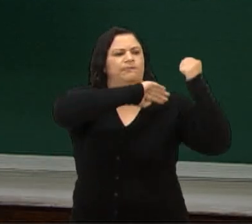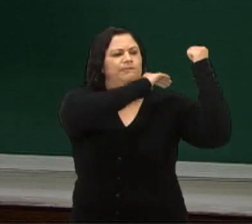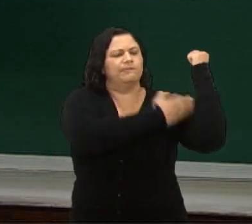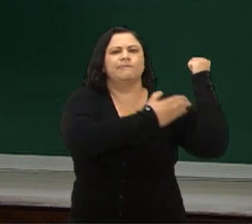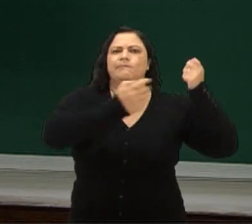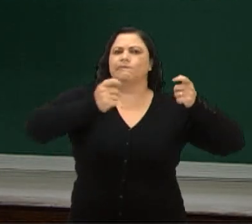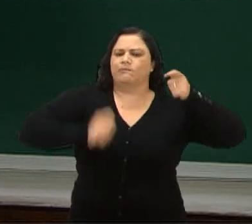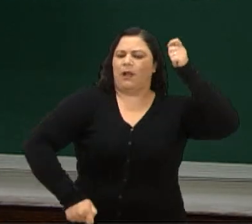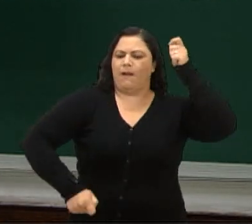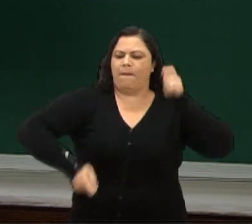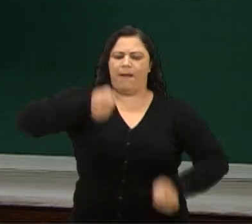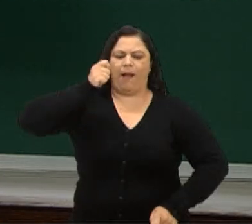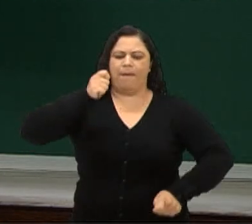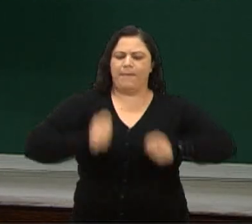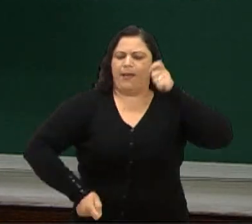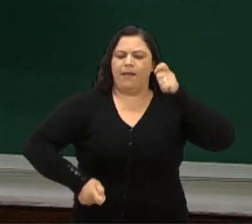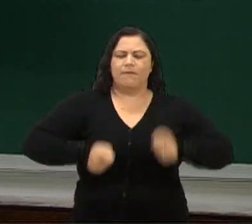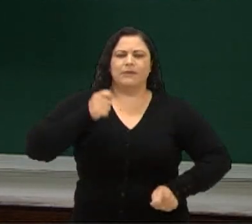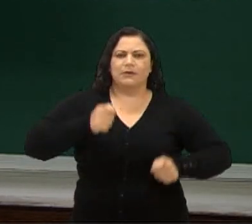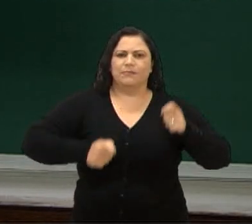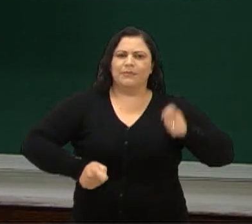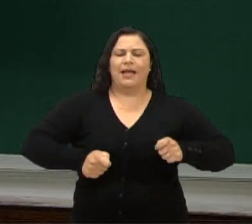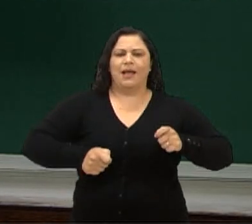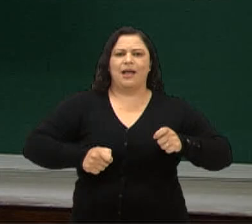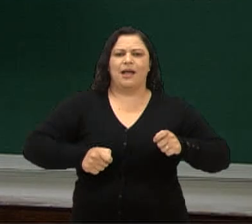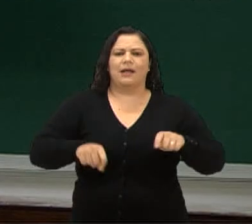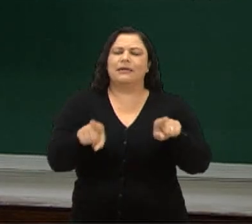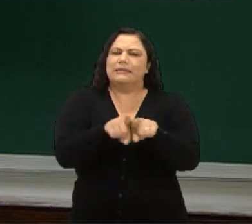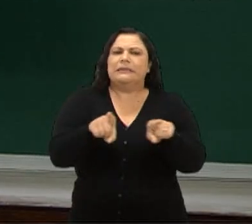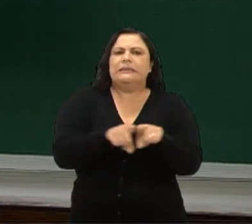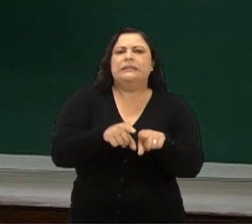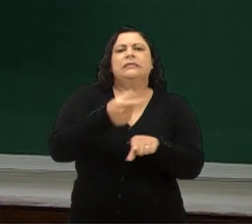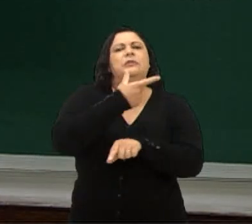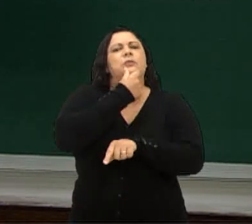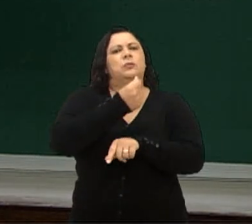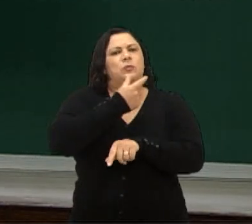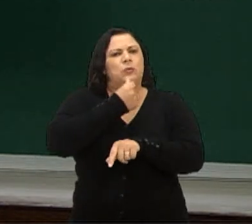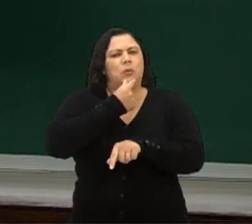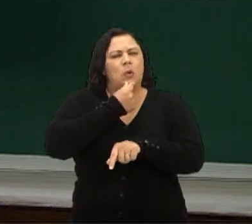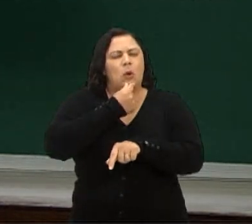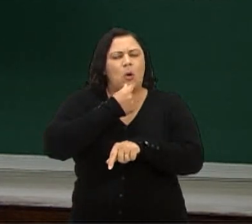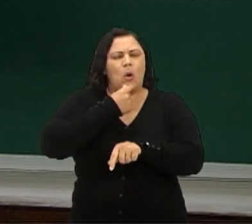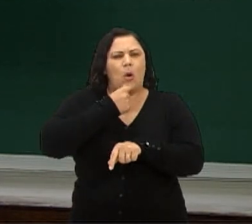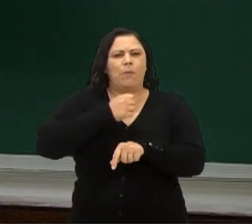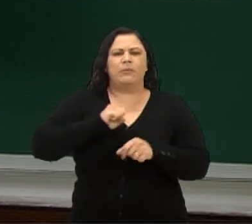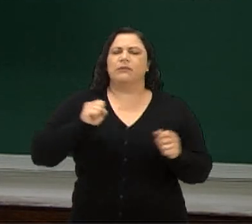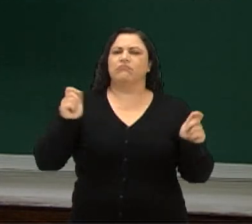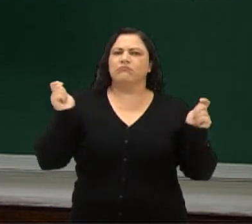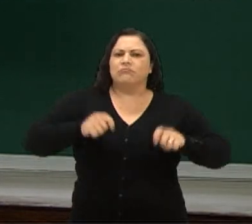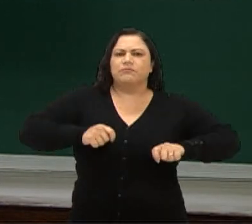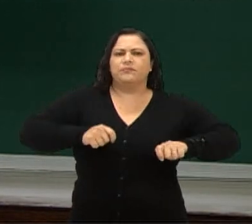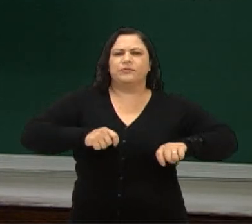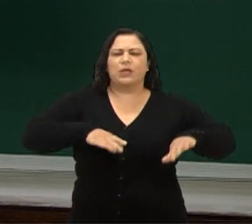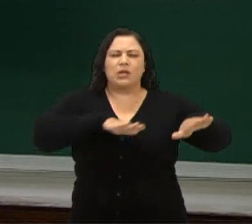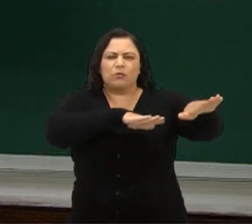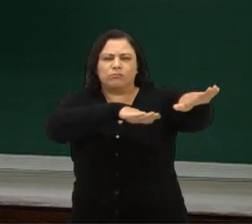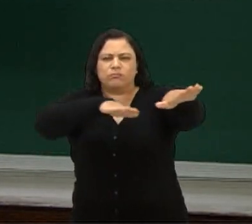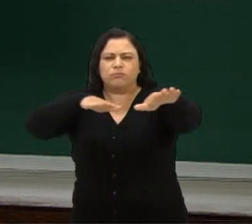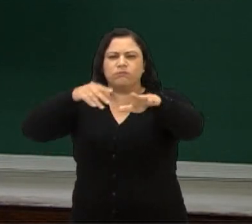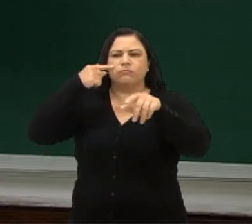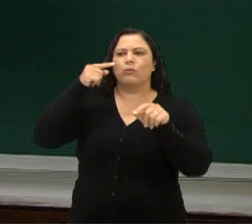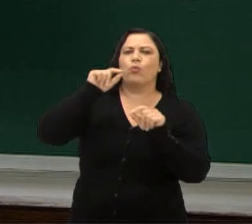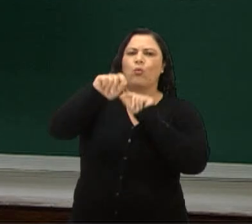Do nosso herói do filme. E a beleza da cultura africana. Então, isso tudo é tentado,